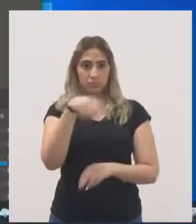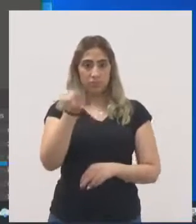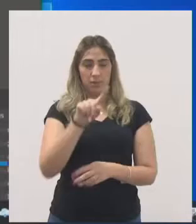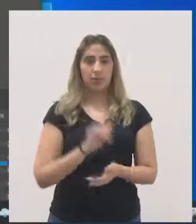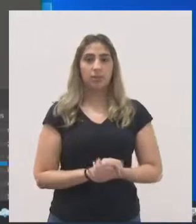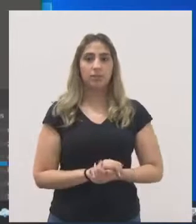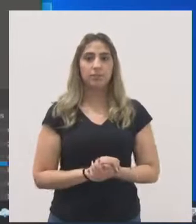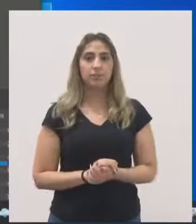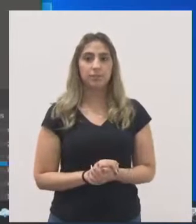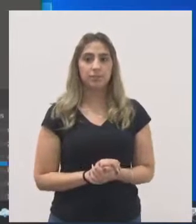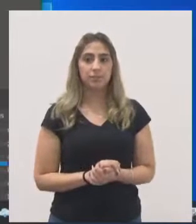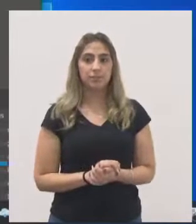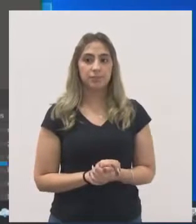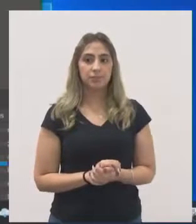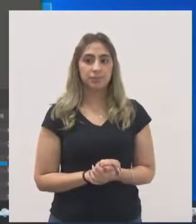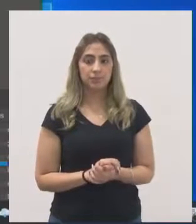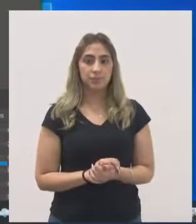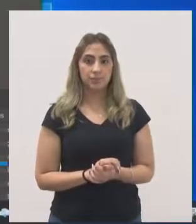favor.